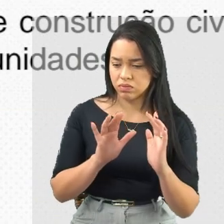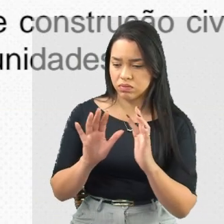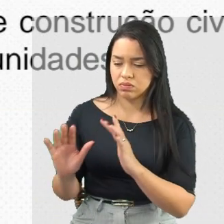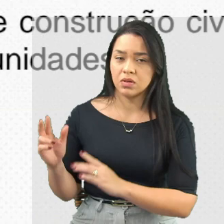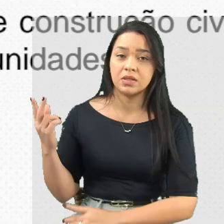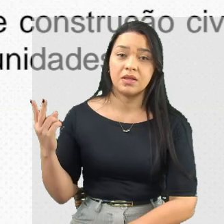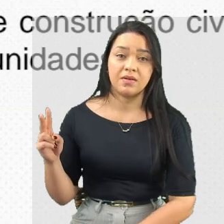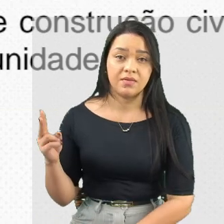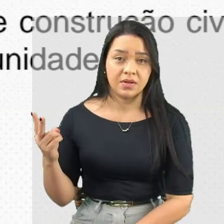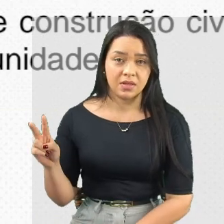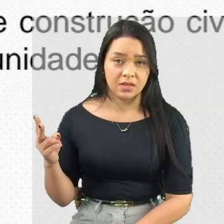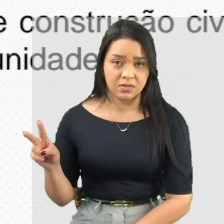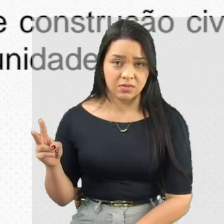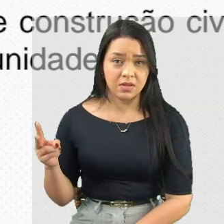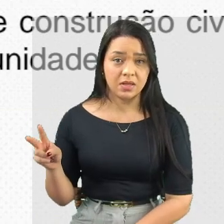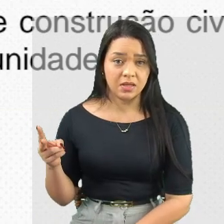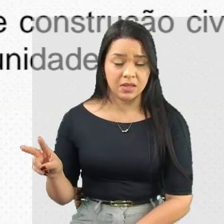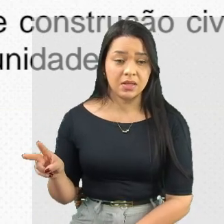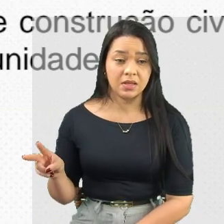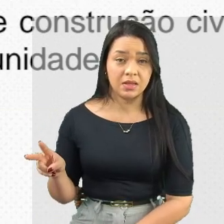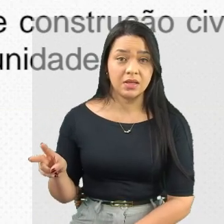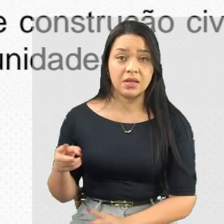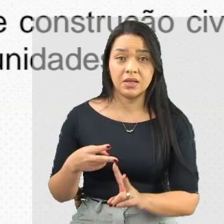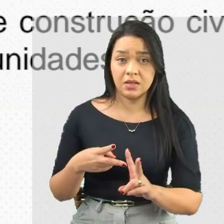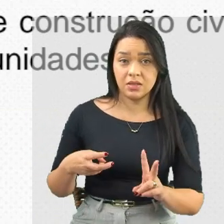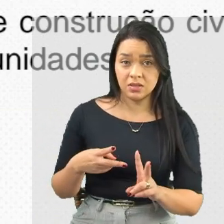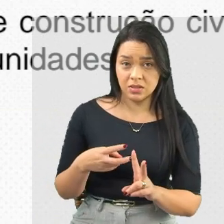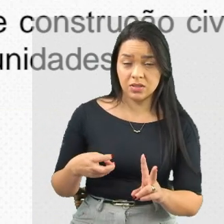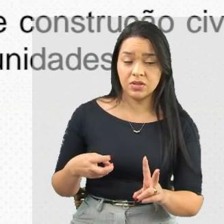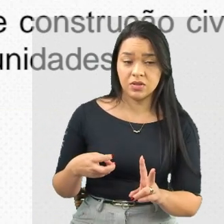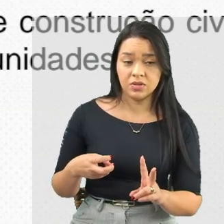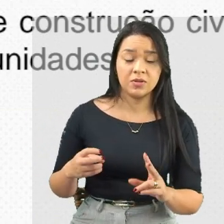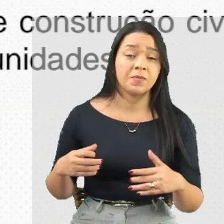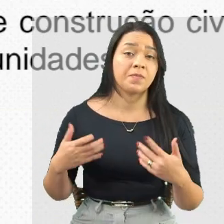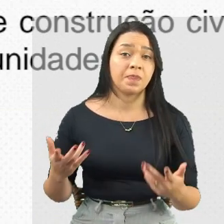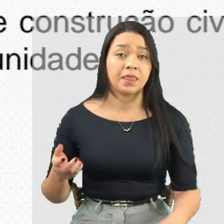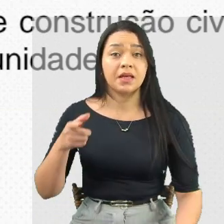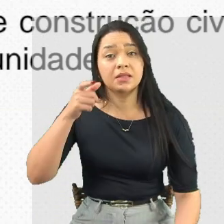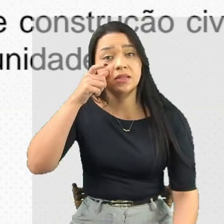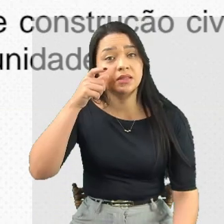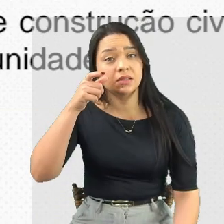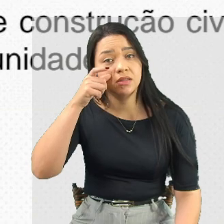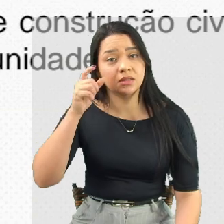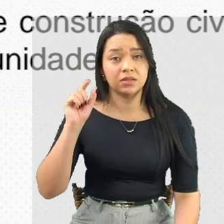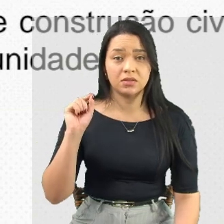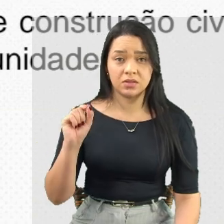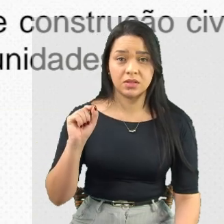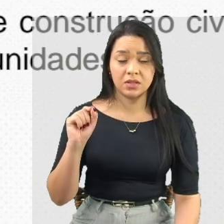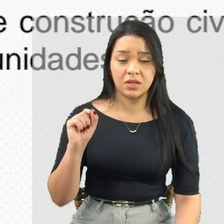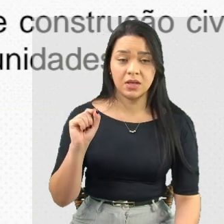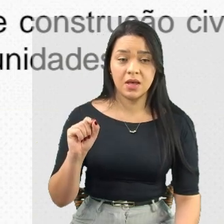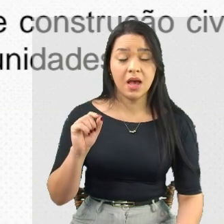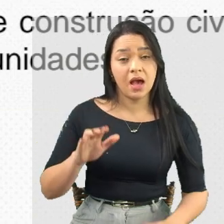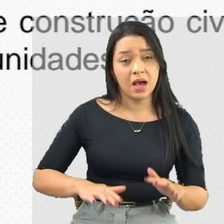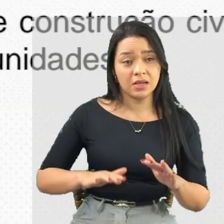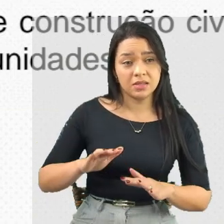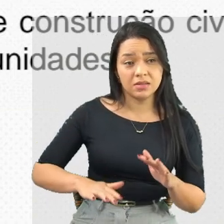Venezuela, mais especificamente indígenas Uaral, né? E é muito interessante esse tópico porque, às